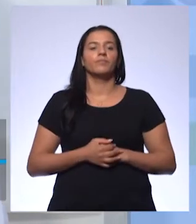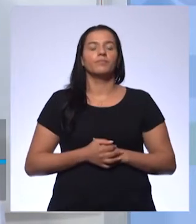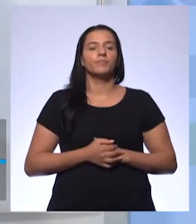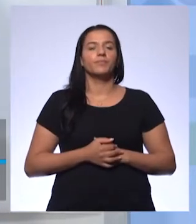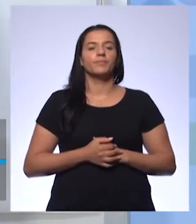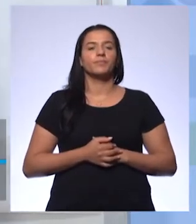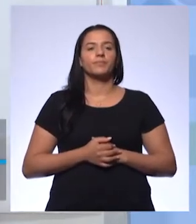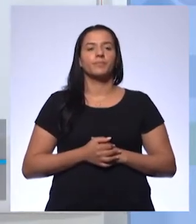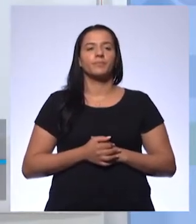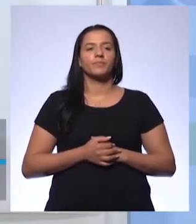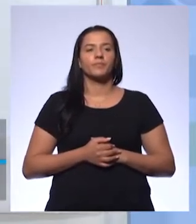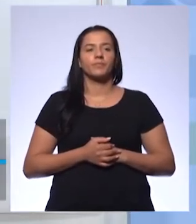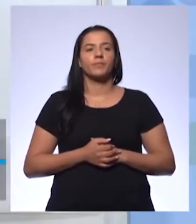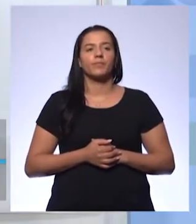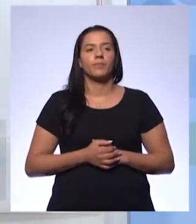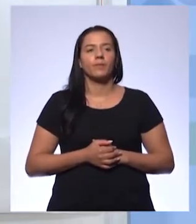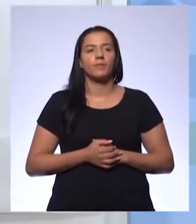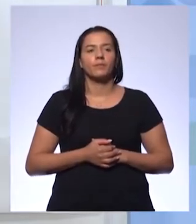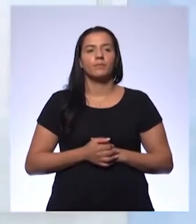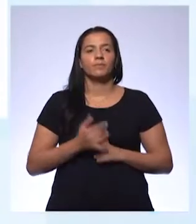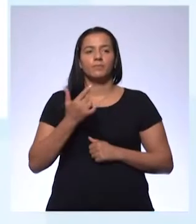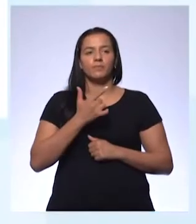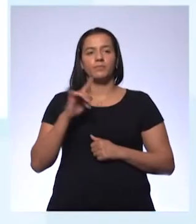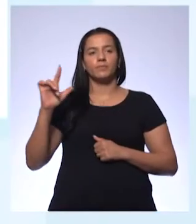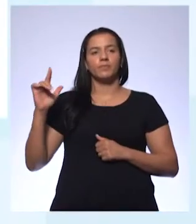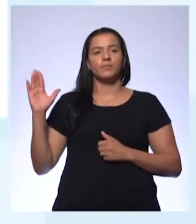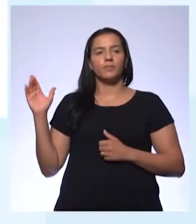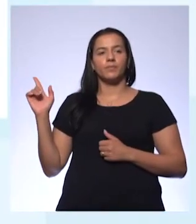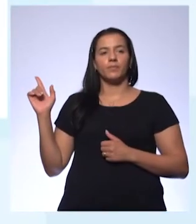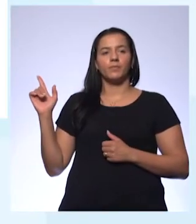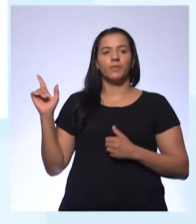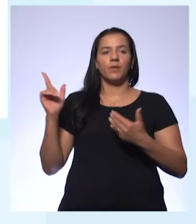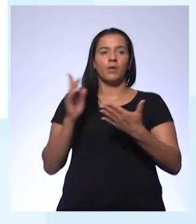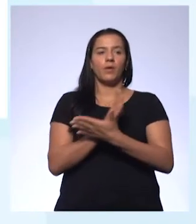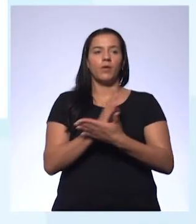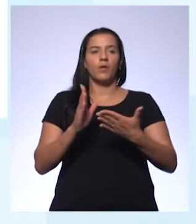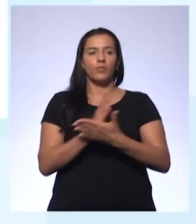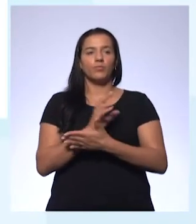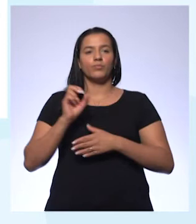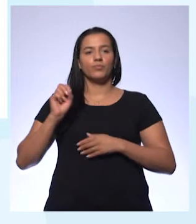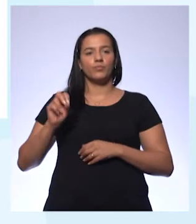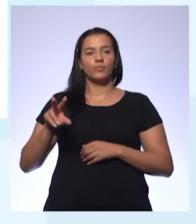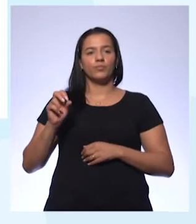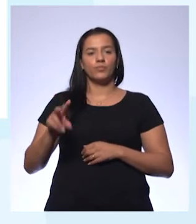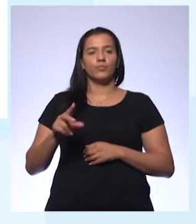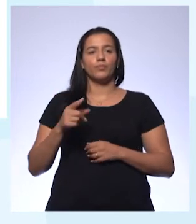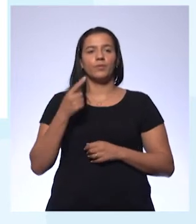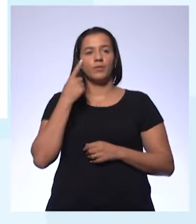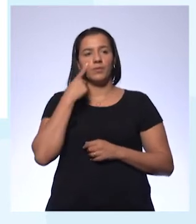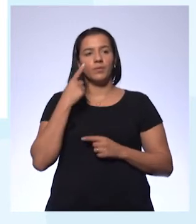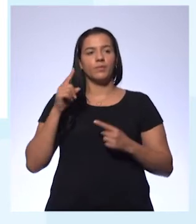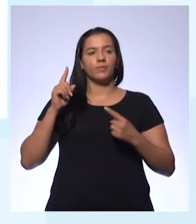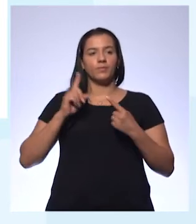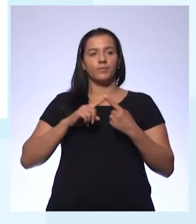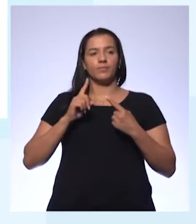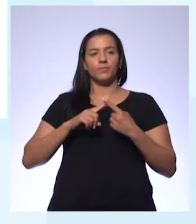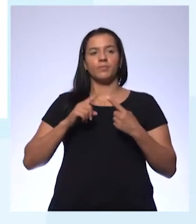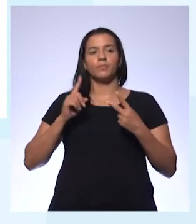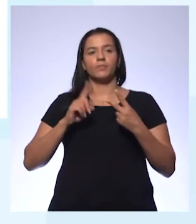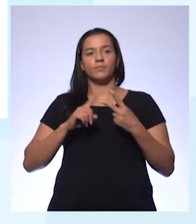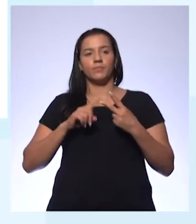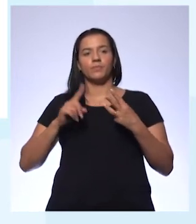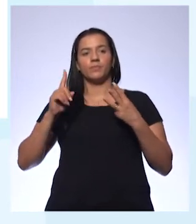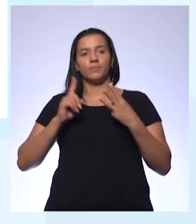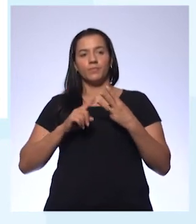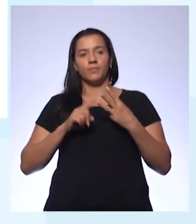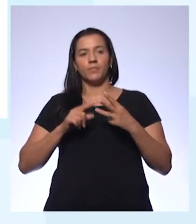Bom, eu tenho aí uma imagenzinha, ó, de alguns tipos de vírus. Tá? Então, você vai ter um vírus não envelopado, um envelopado